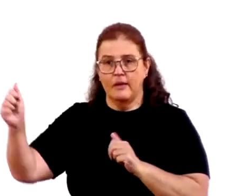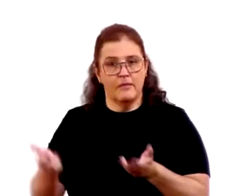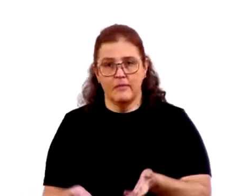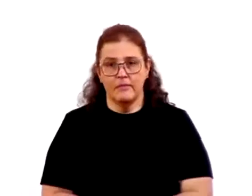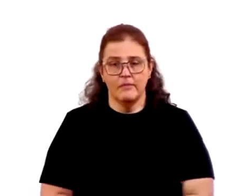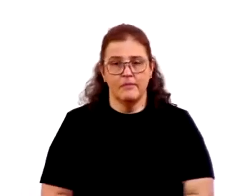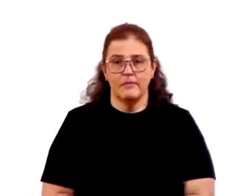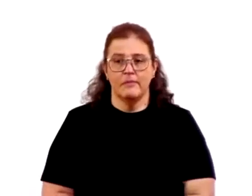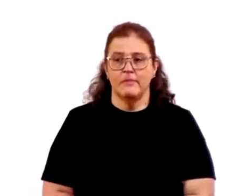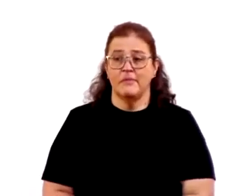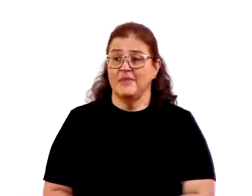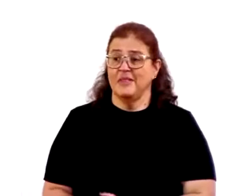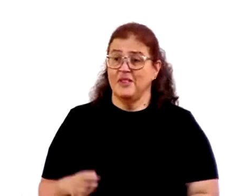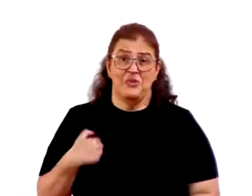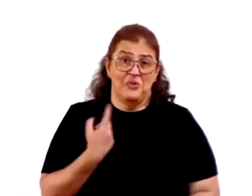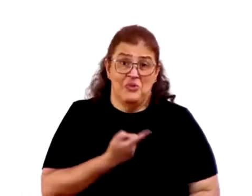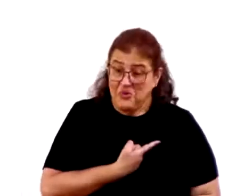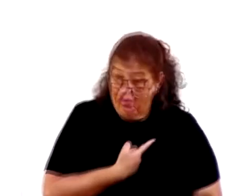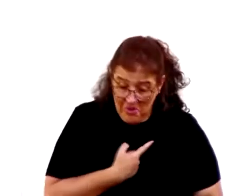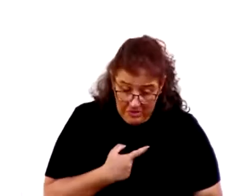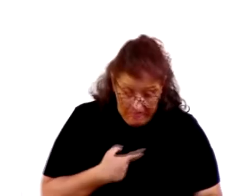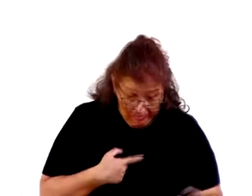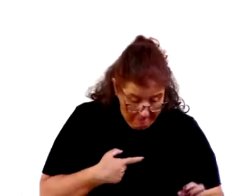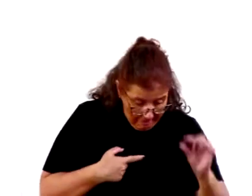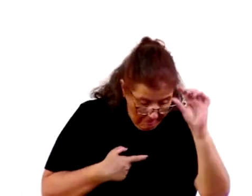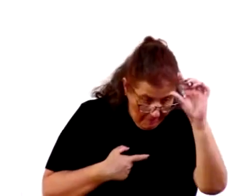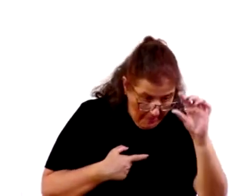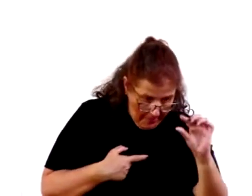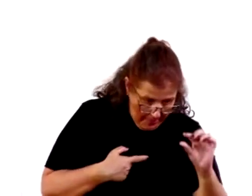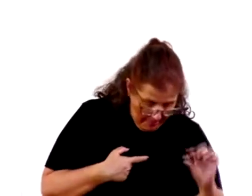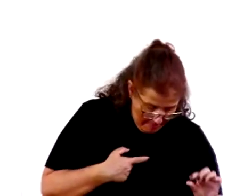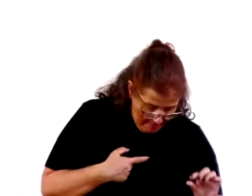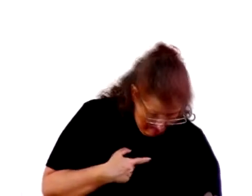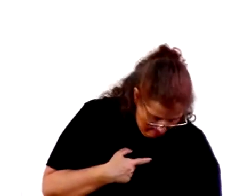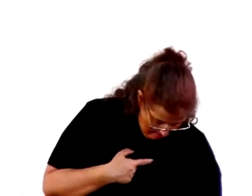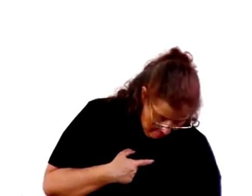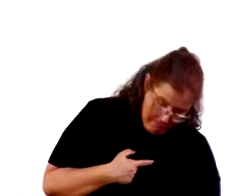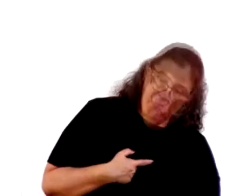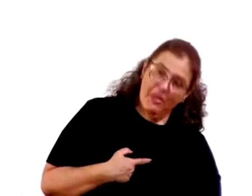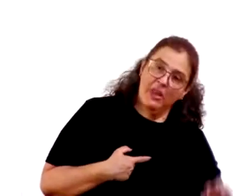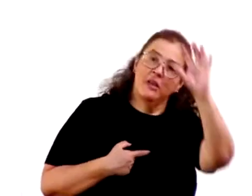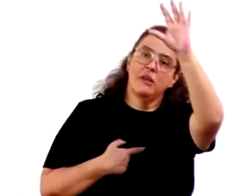e nós somos muito menores que o planeta pequeno.